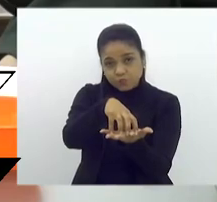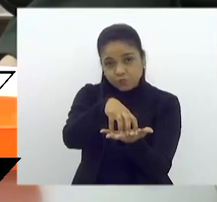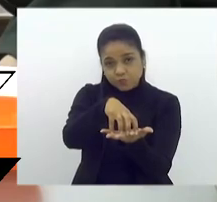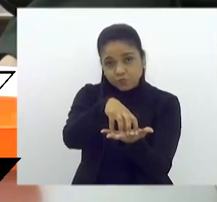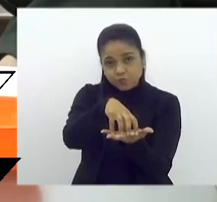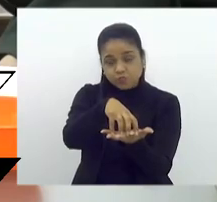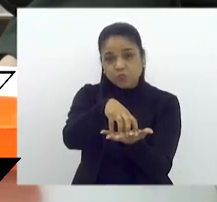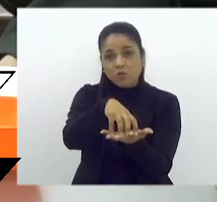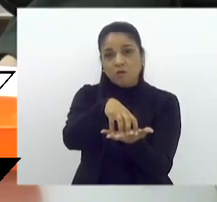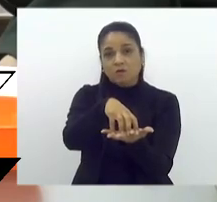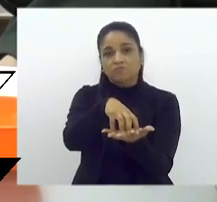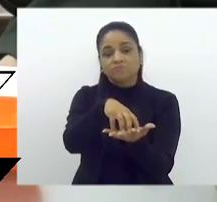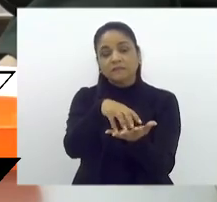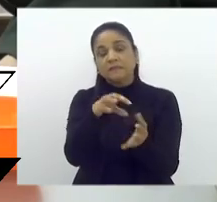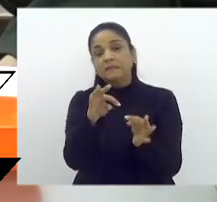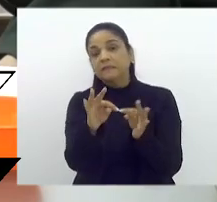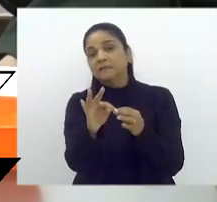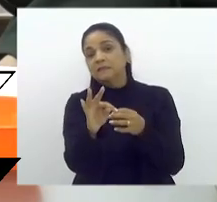dotado